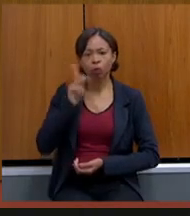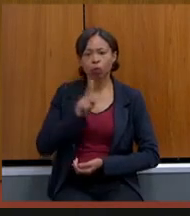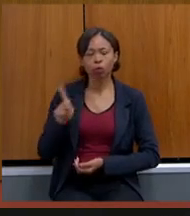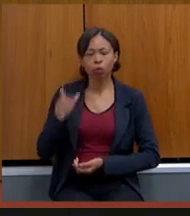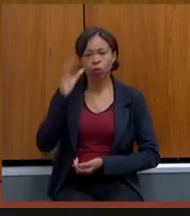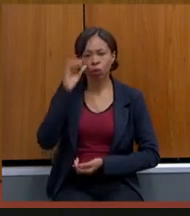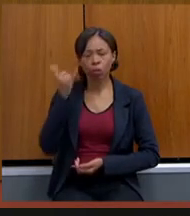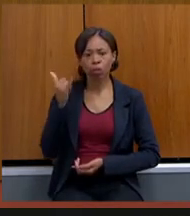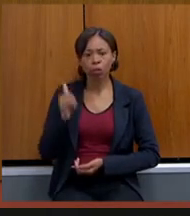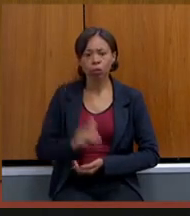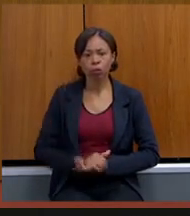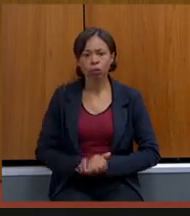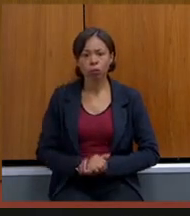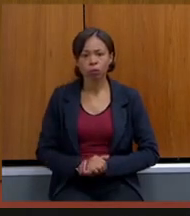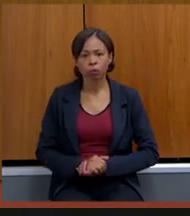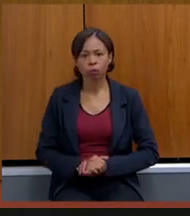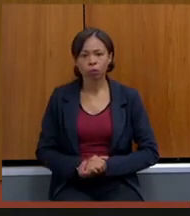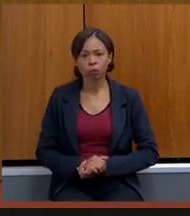um